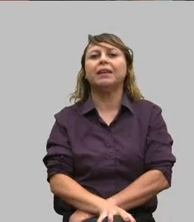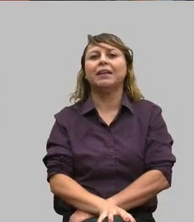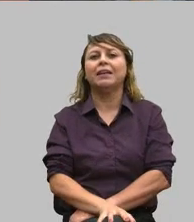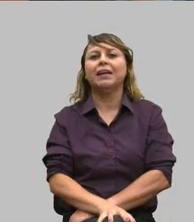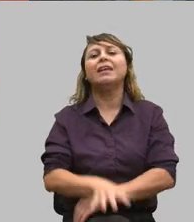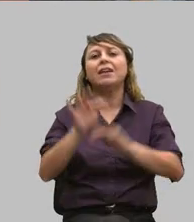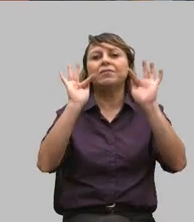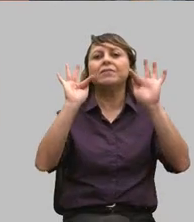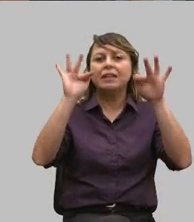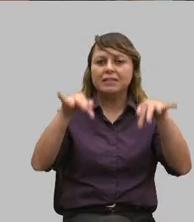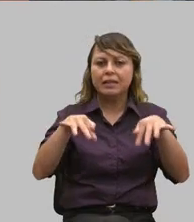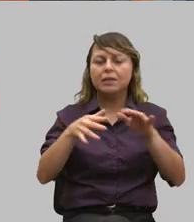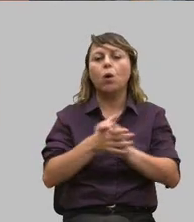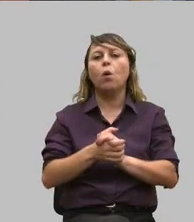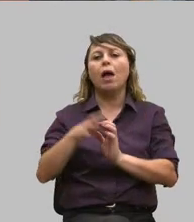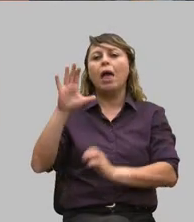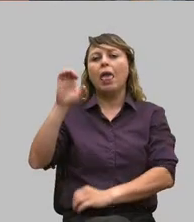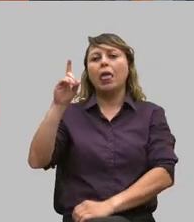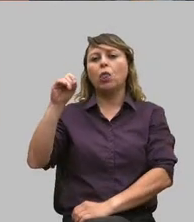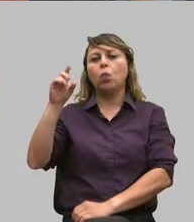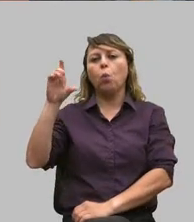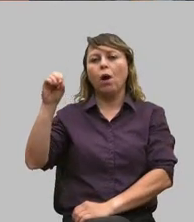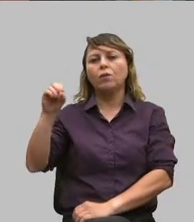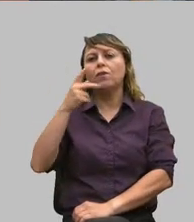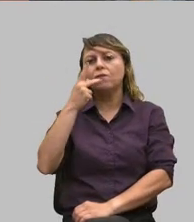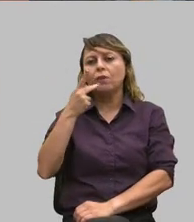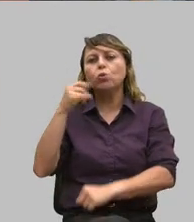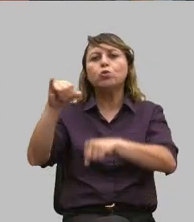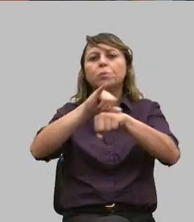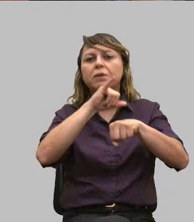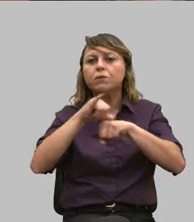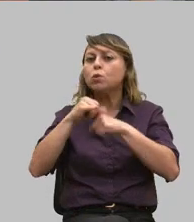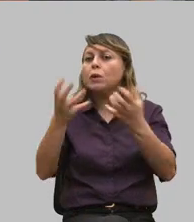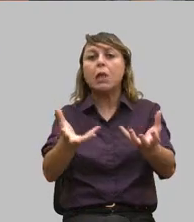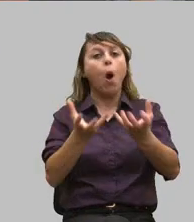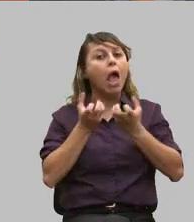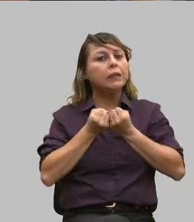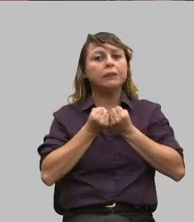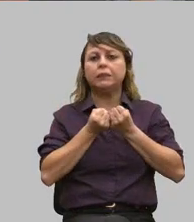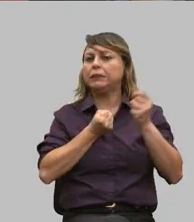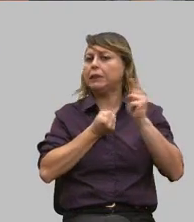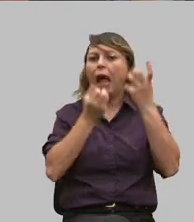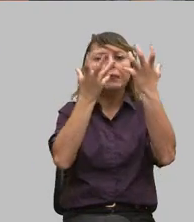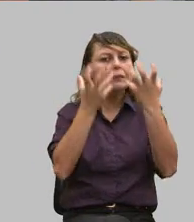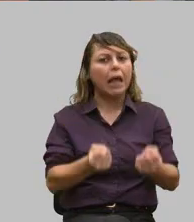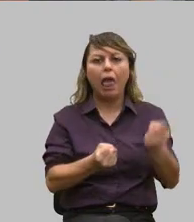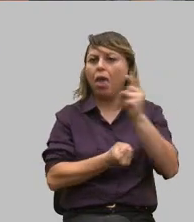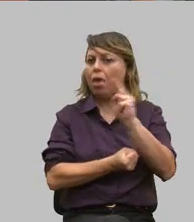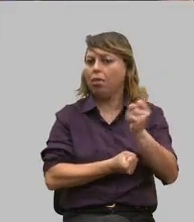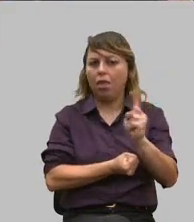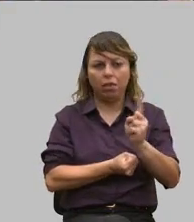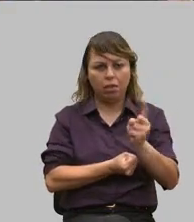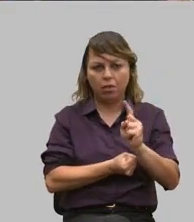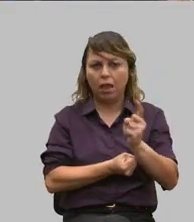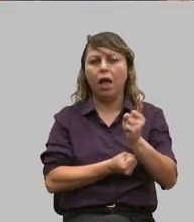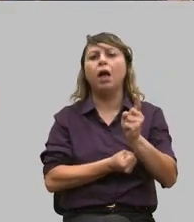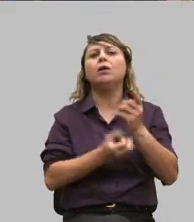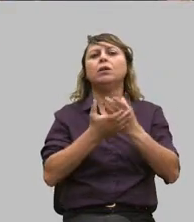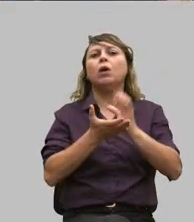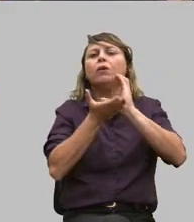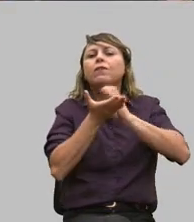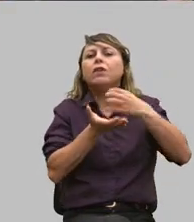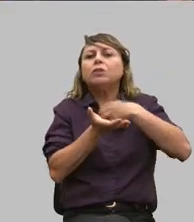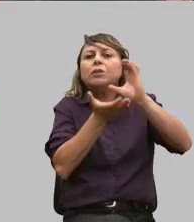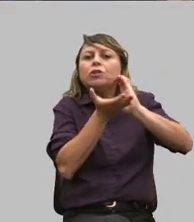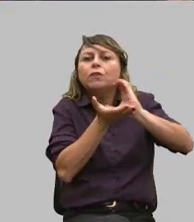considerações O Eduardo falou sobre os municípios que não aderiram eh Então os municípios que não aderiram eles não temm um incentivo financeiro para o